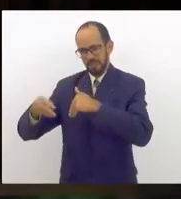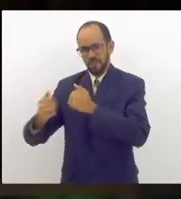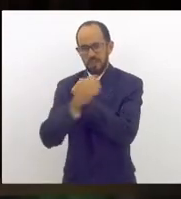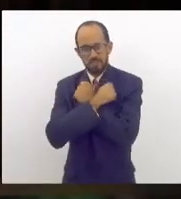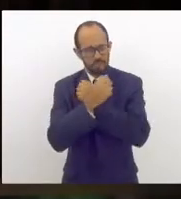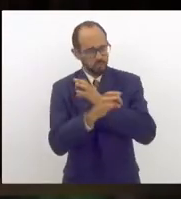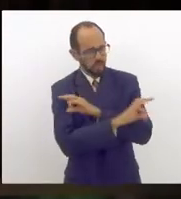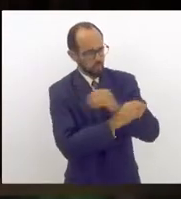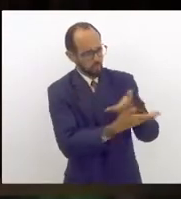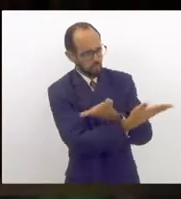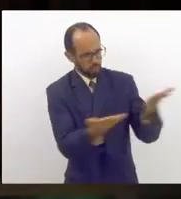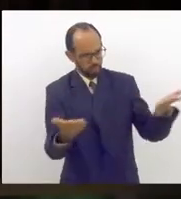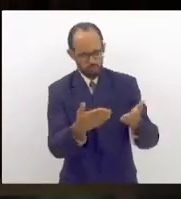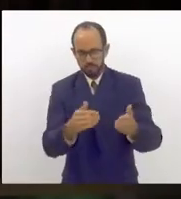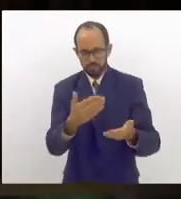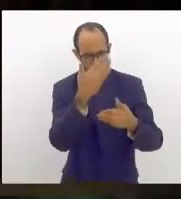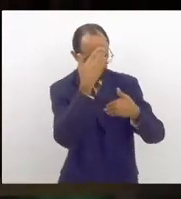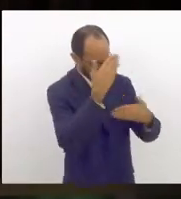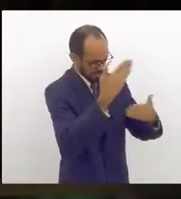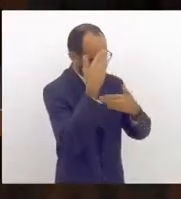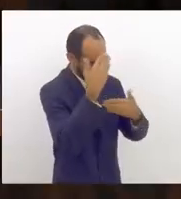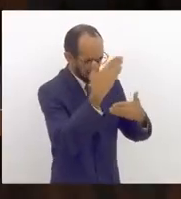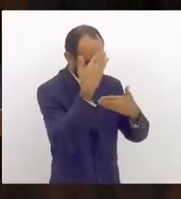a todos saudações tribunas